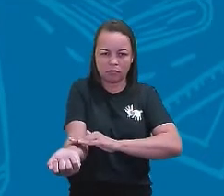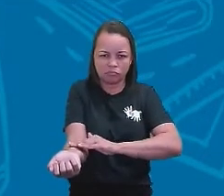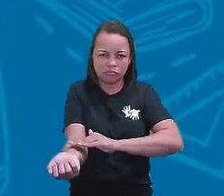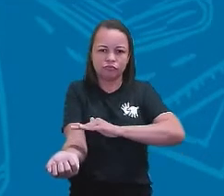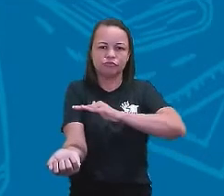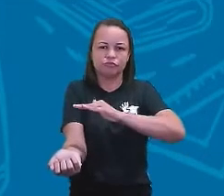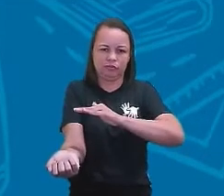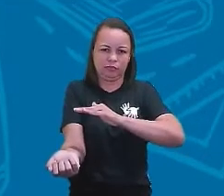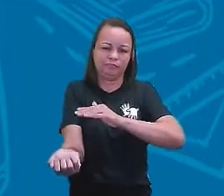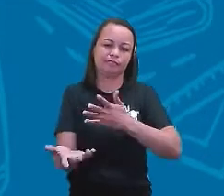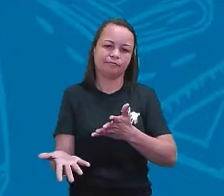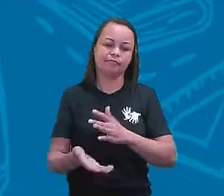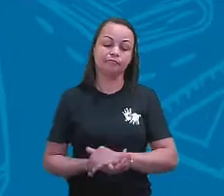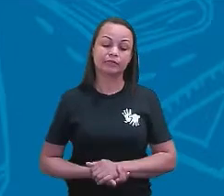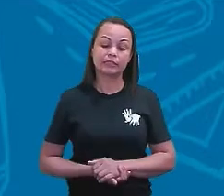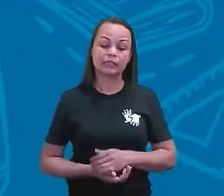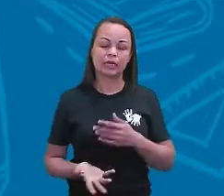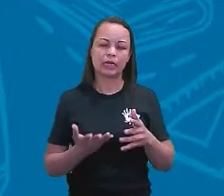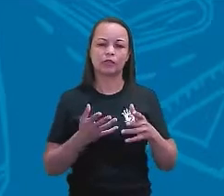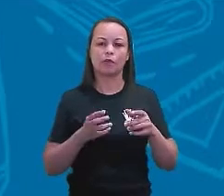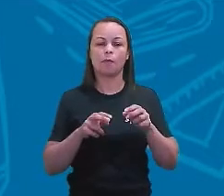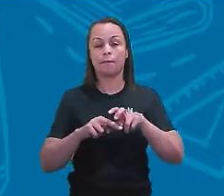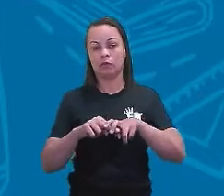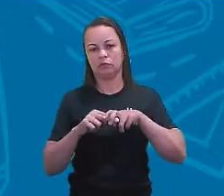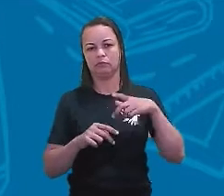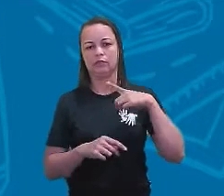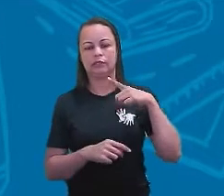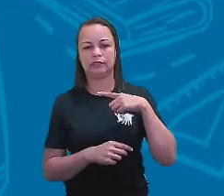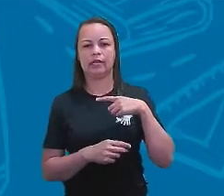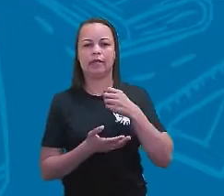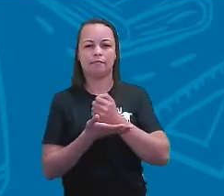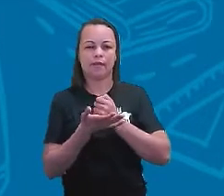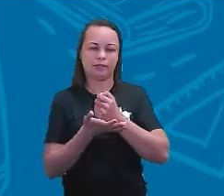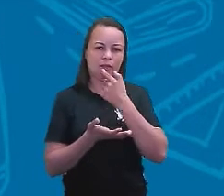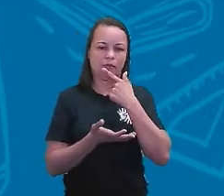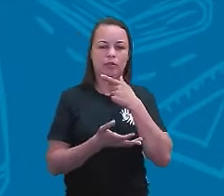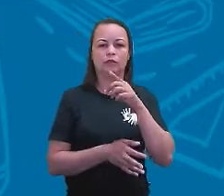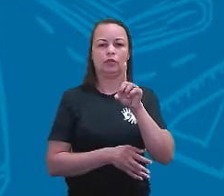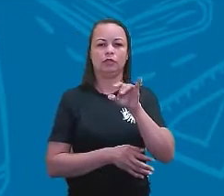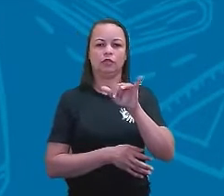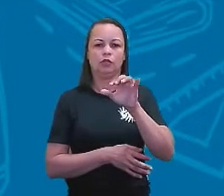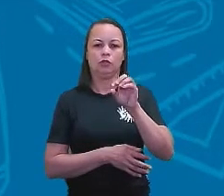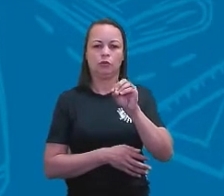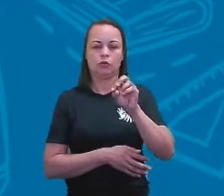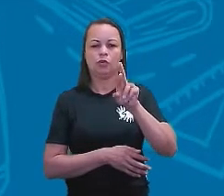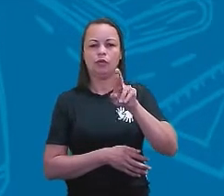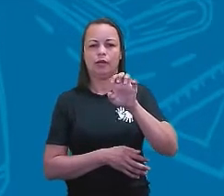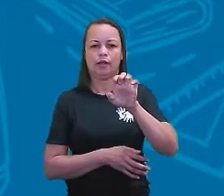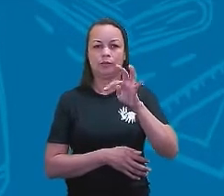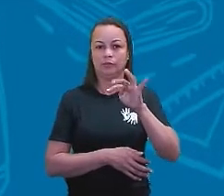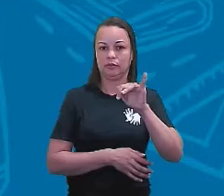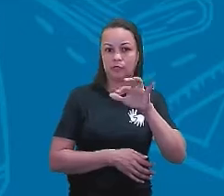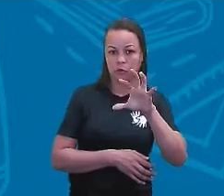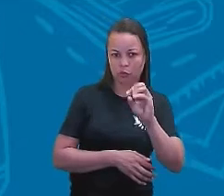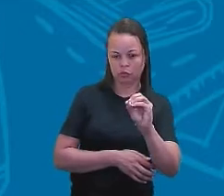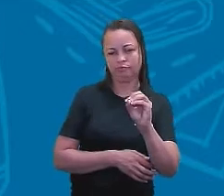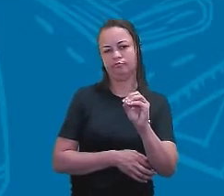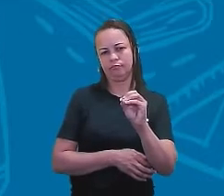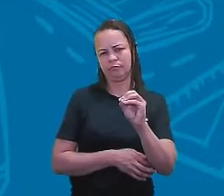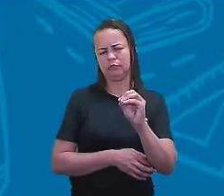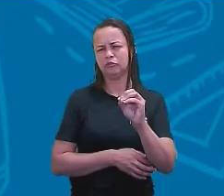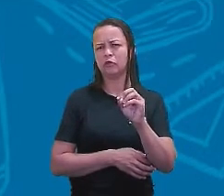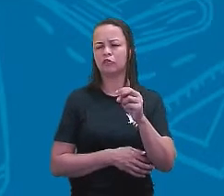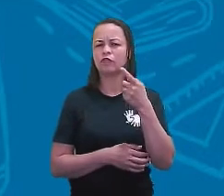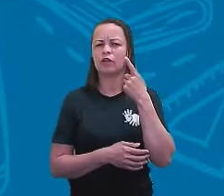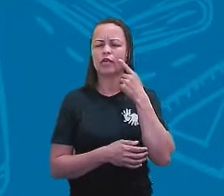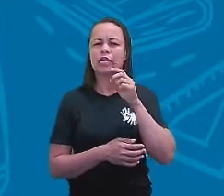isso que existem os medicamentos chamados de diuréticos. Né? Talvez você já pode ter ouvido falar de um medicamento chamado de